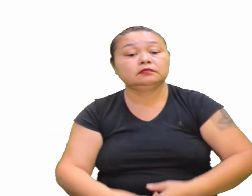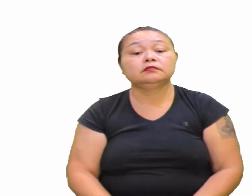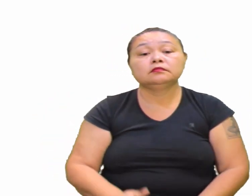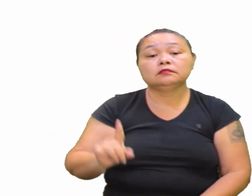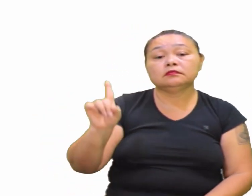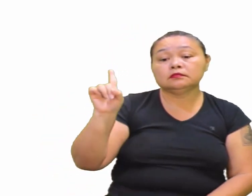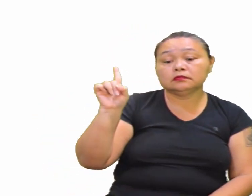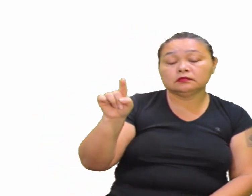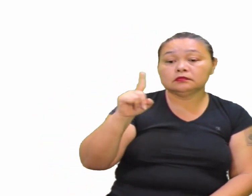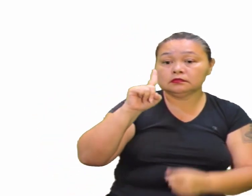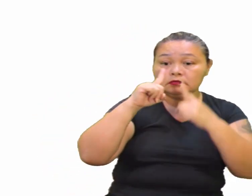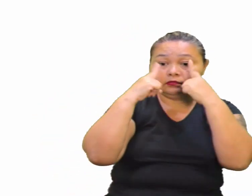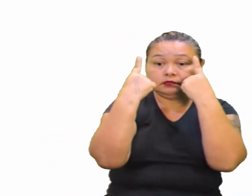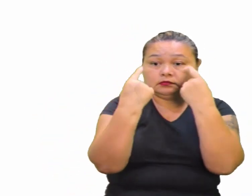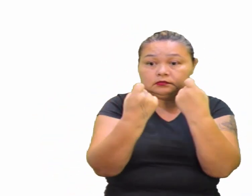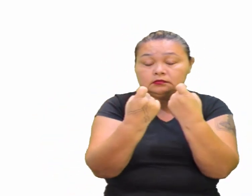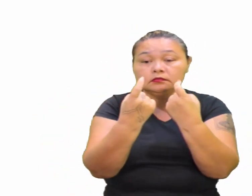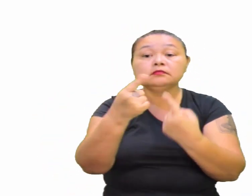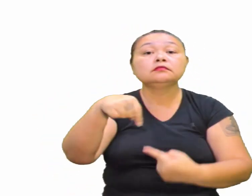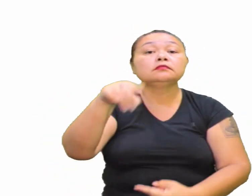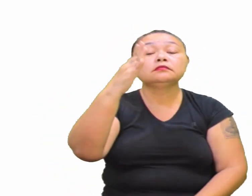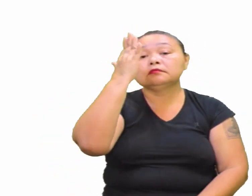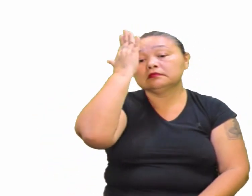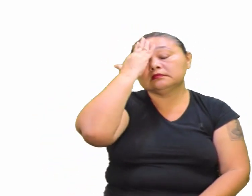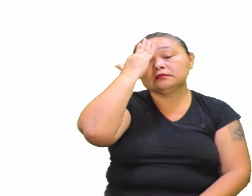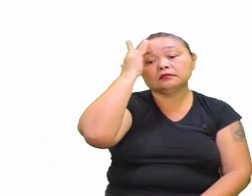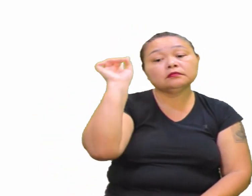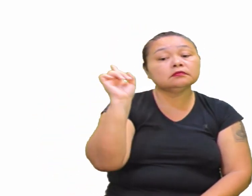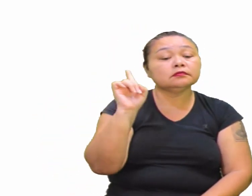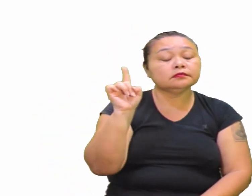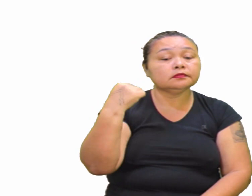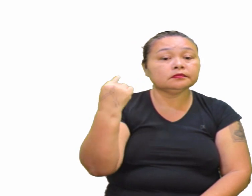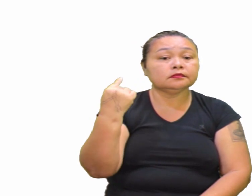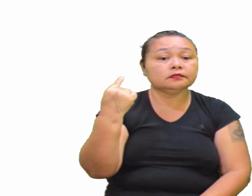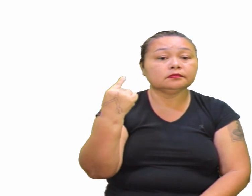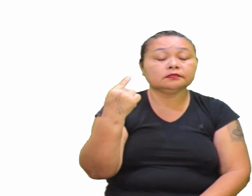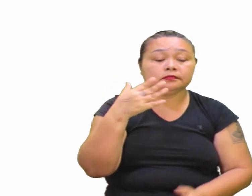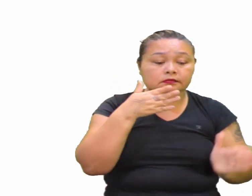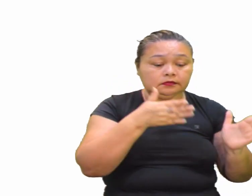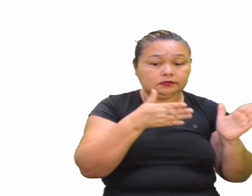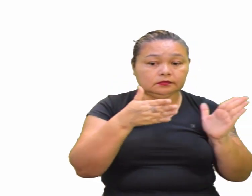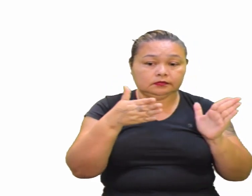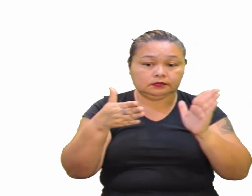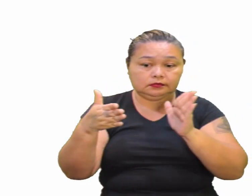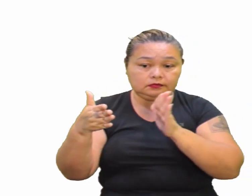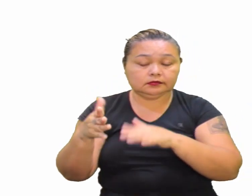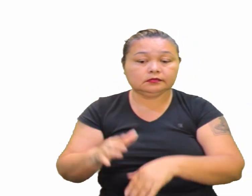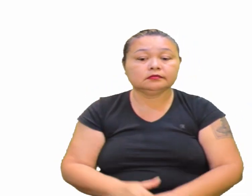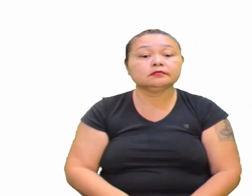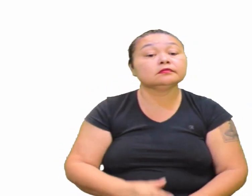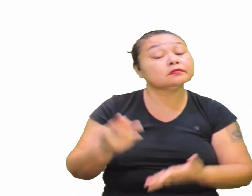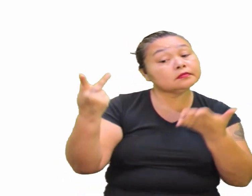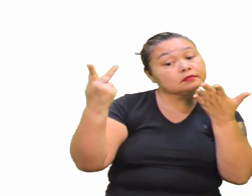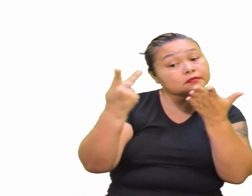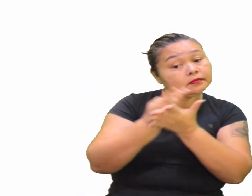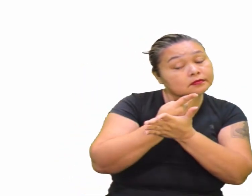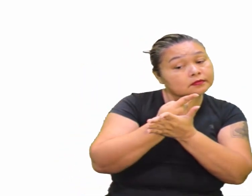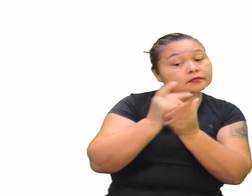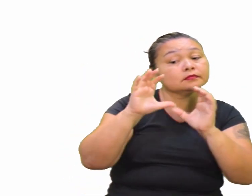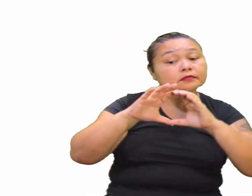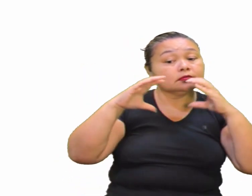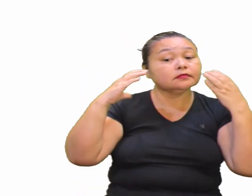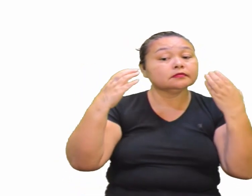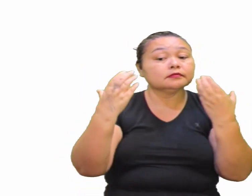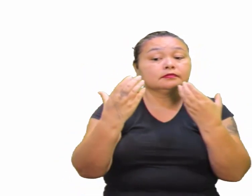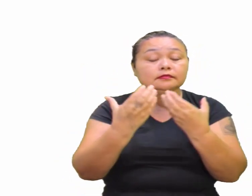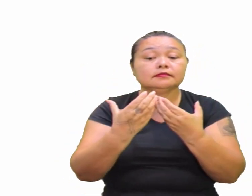Então, é interessante que vocês tenham essa noção dessas fases, né, que acontece nas